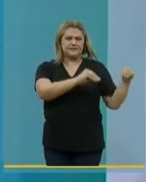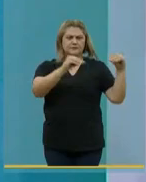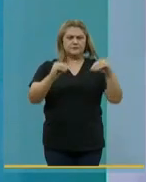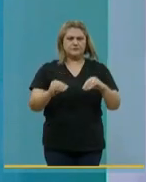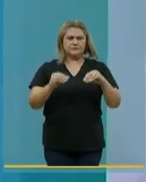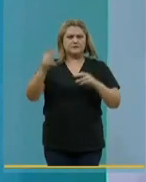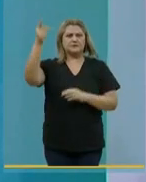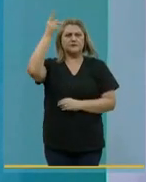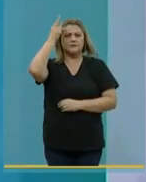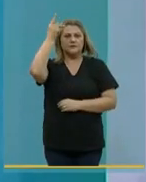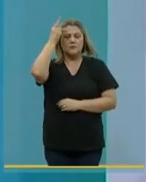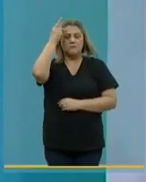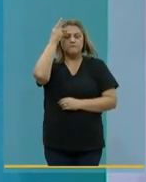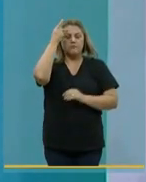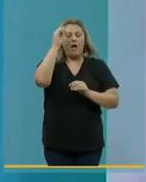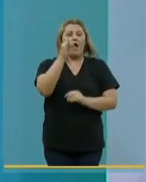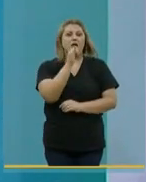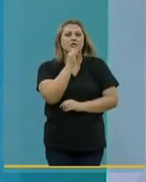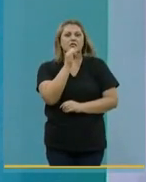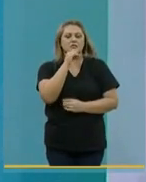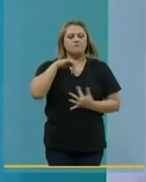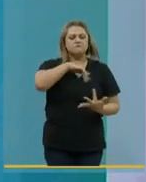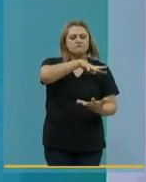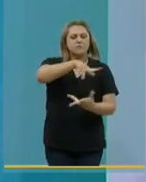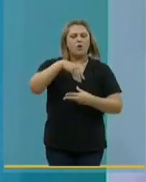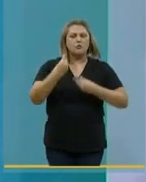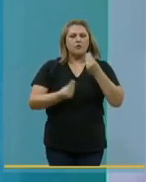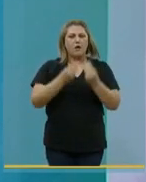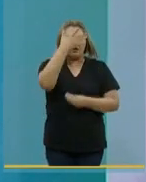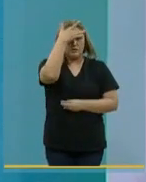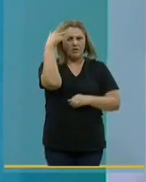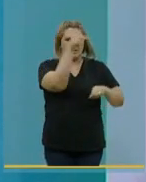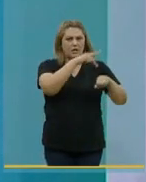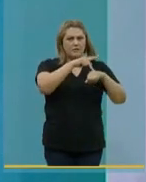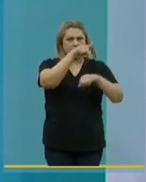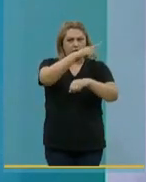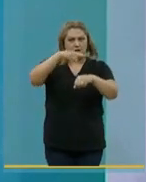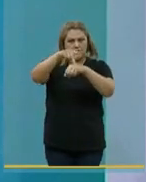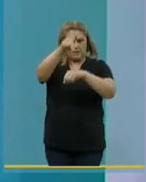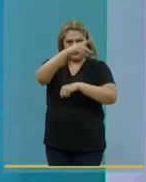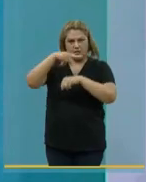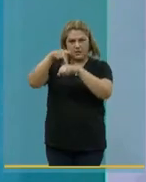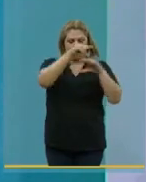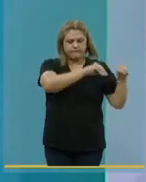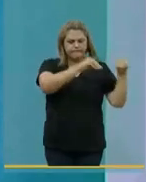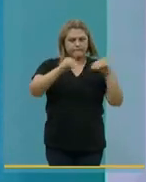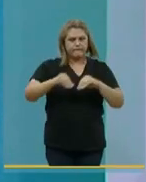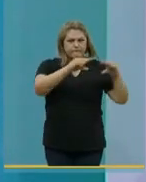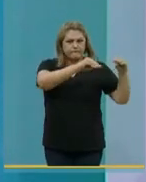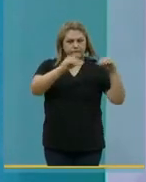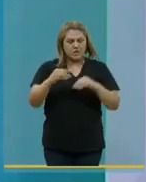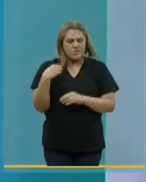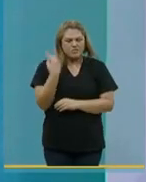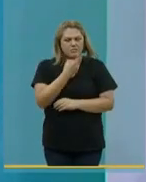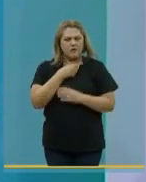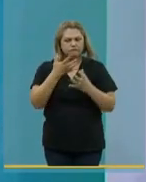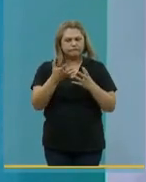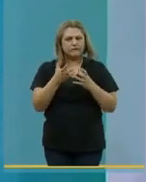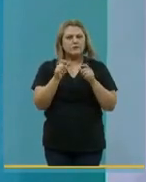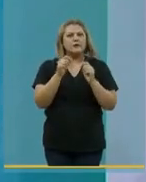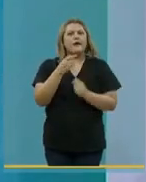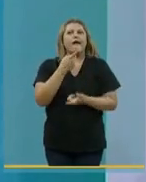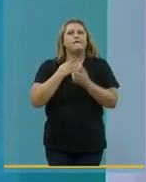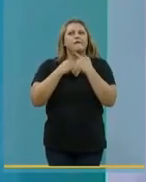para o mundo de como acolher os migrantes nós pretendemos alargar essa política para todo o território